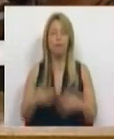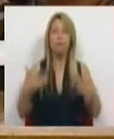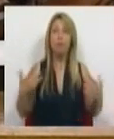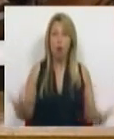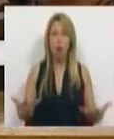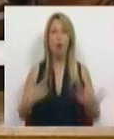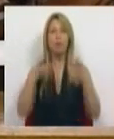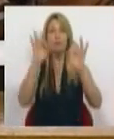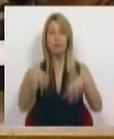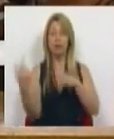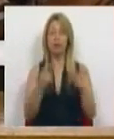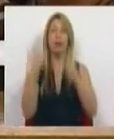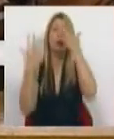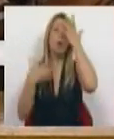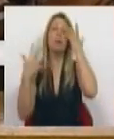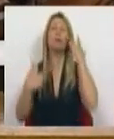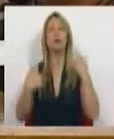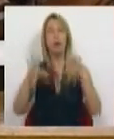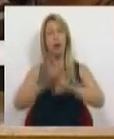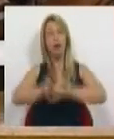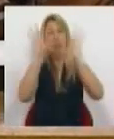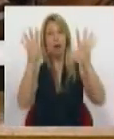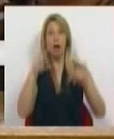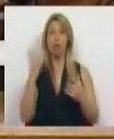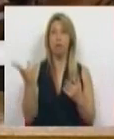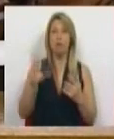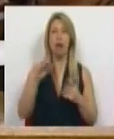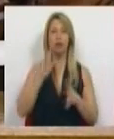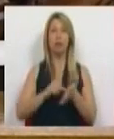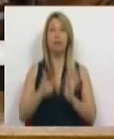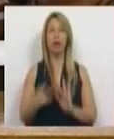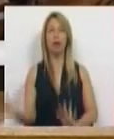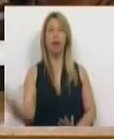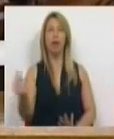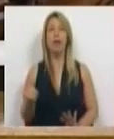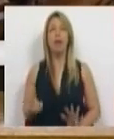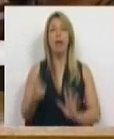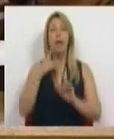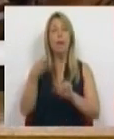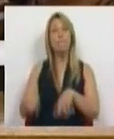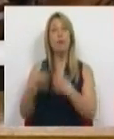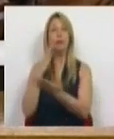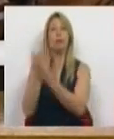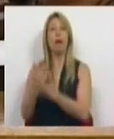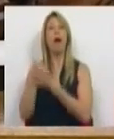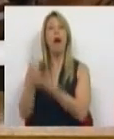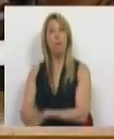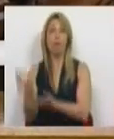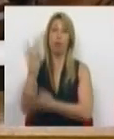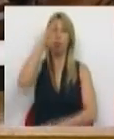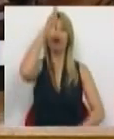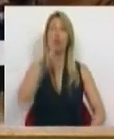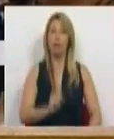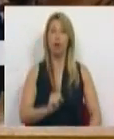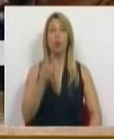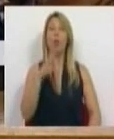fim do debate orçamental, torna-se também mais clara a tática de cada um dos partidos que deram suporte à ação do anterior Governo. O PSD está em